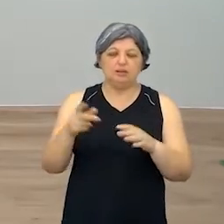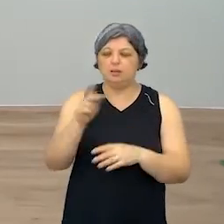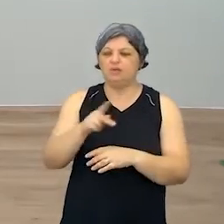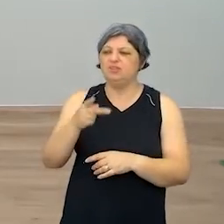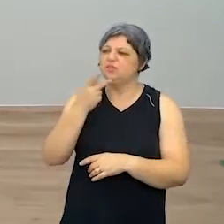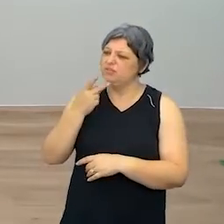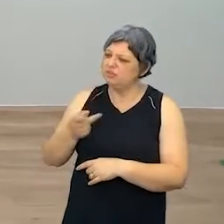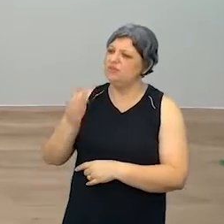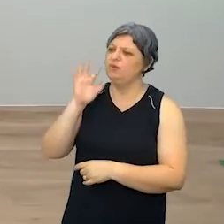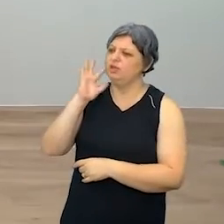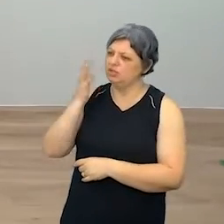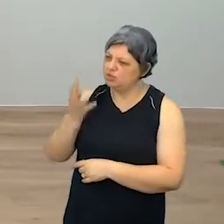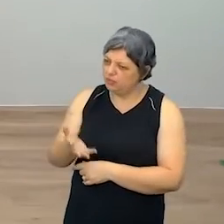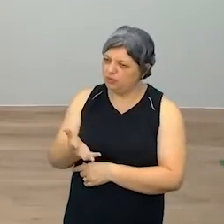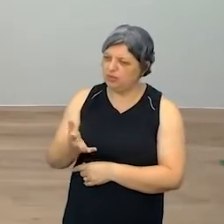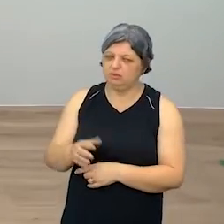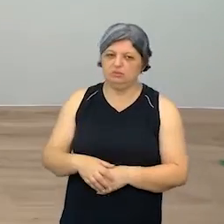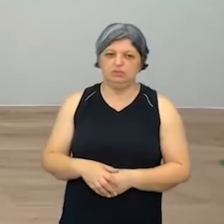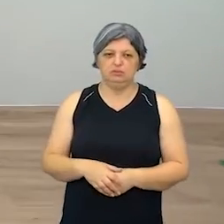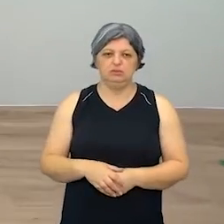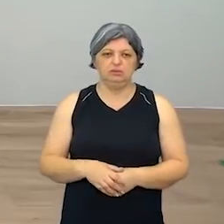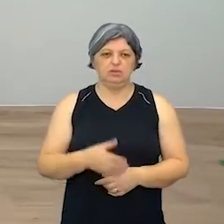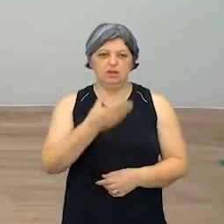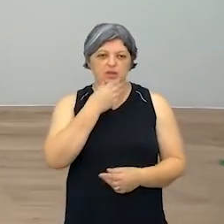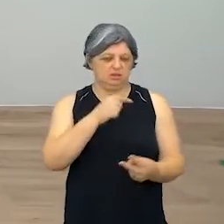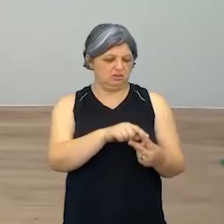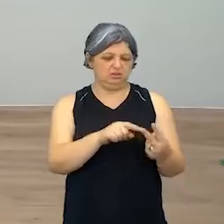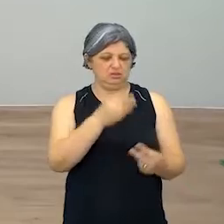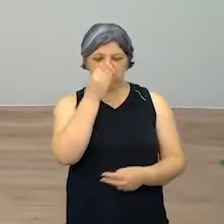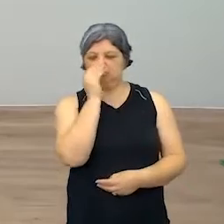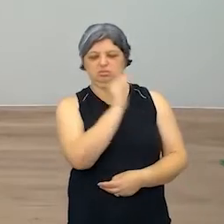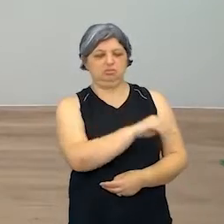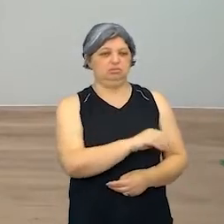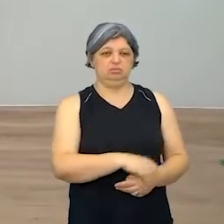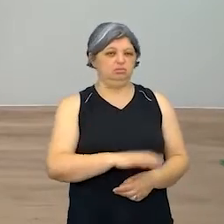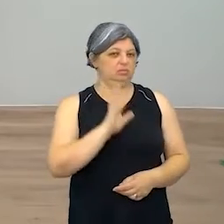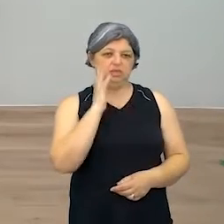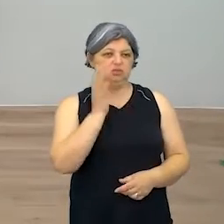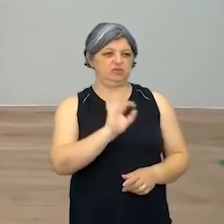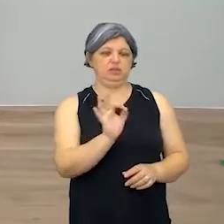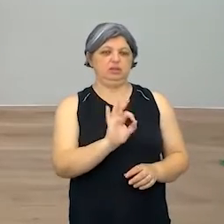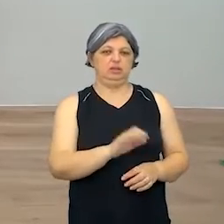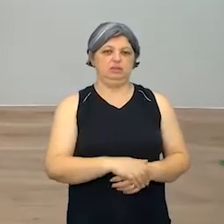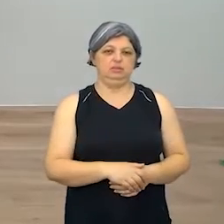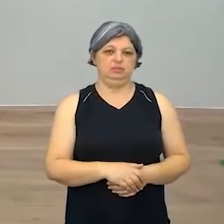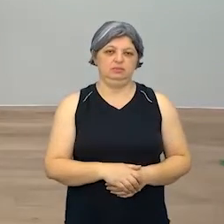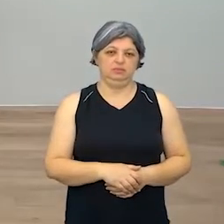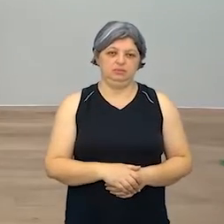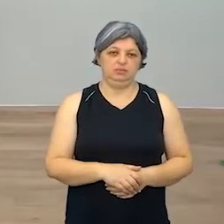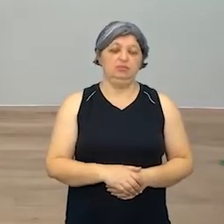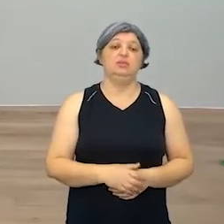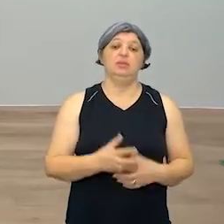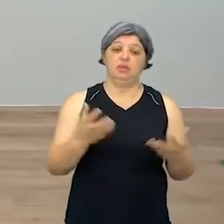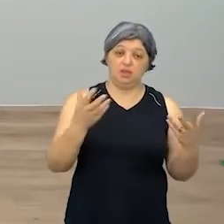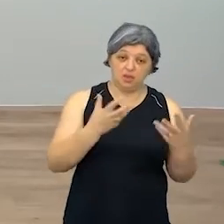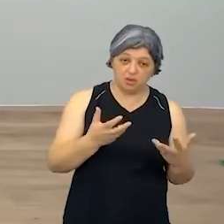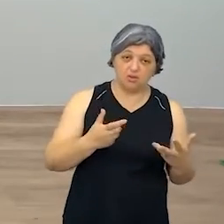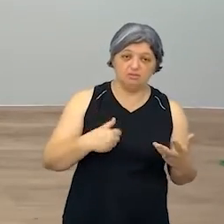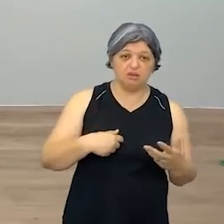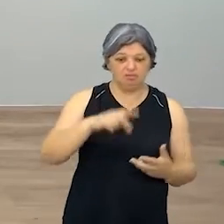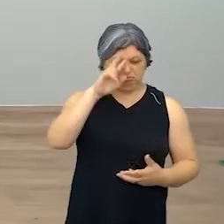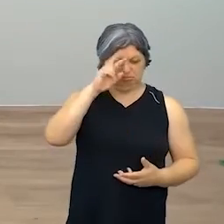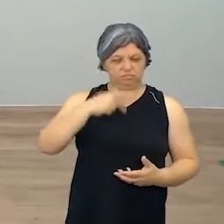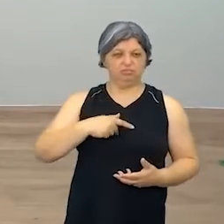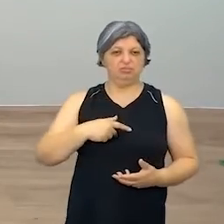vamos resolver. Eu quero resolver nada. Eu não quero resolver, eu só quero resolver. Eu quero sim resolver do jeito só que eu falei. Eu